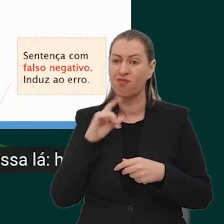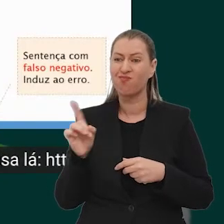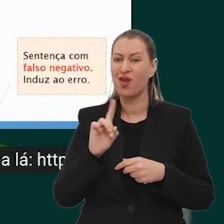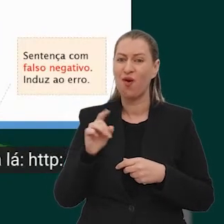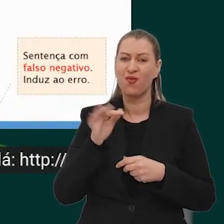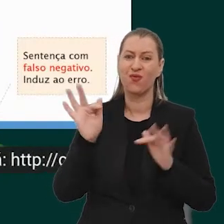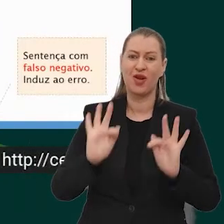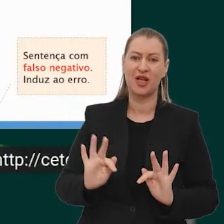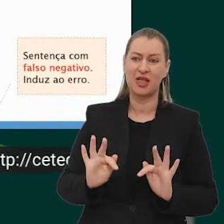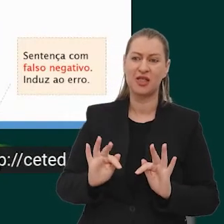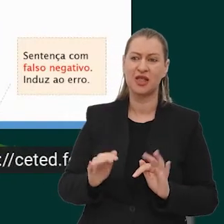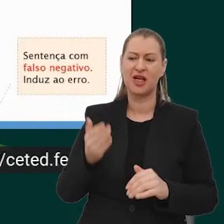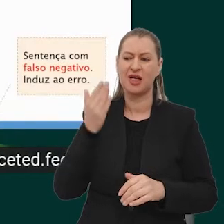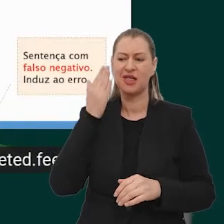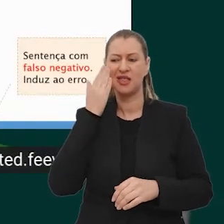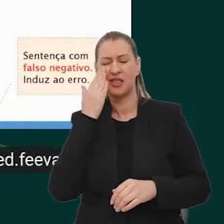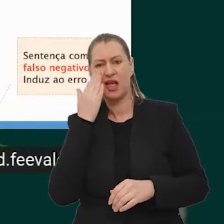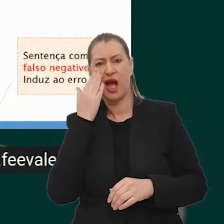que talvez não seja